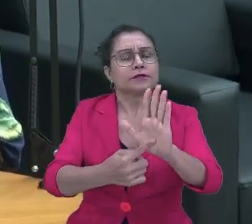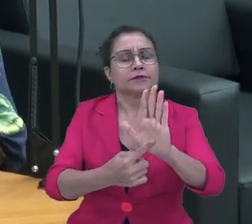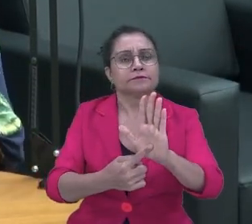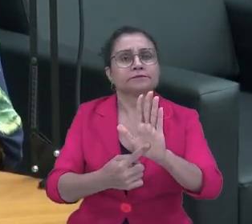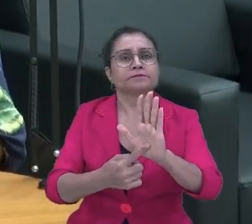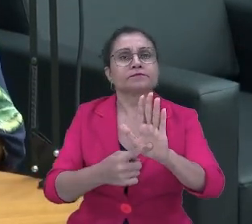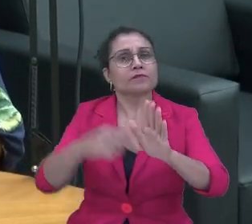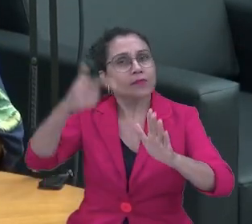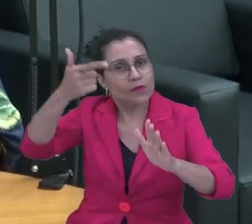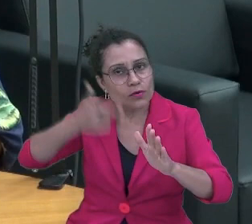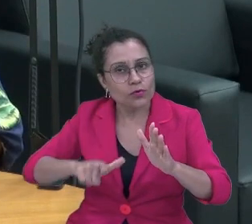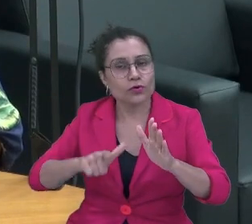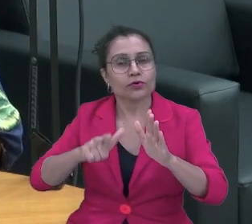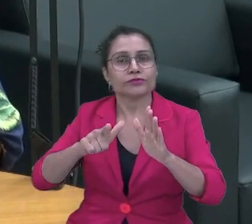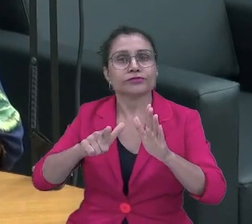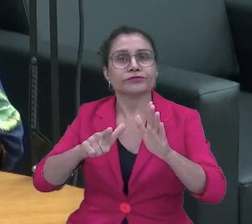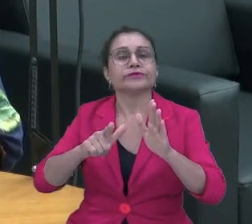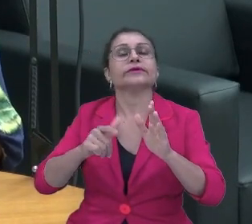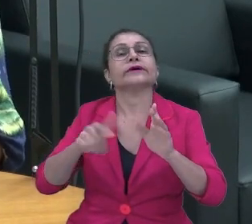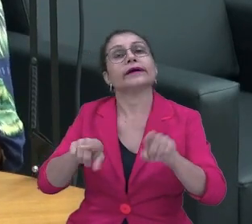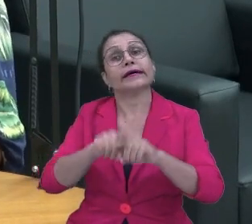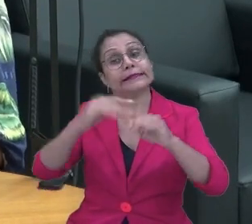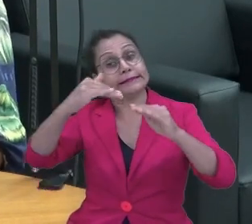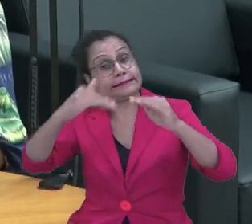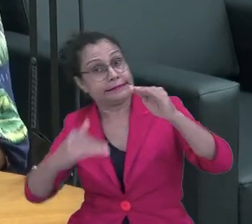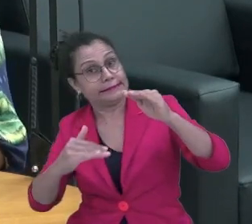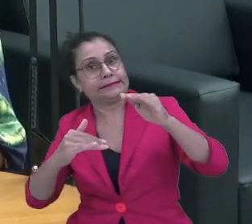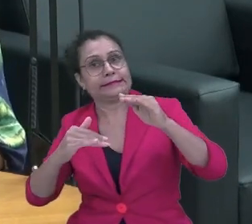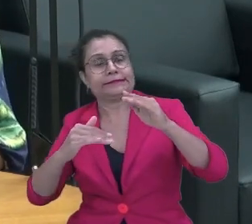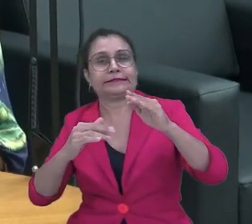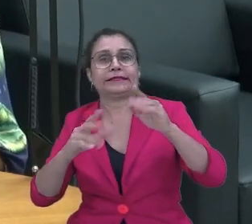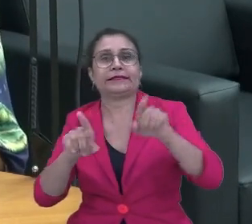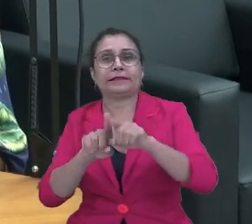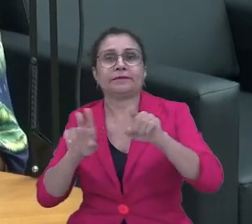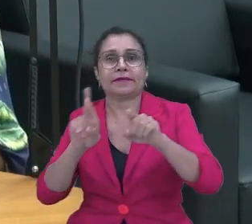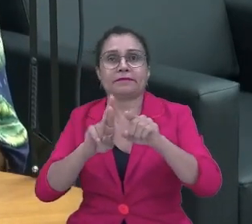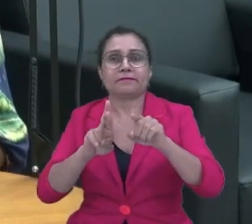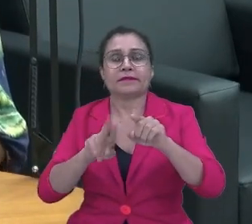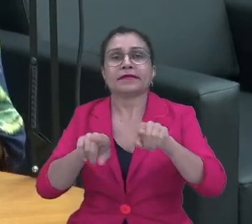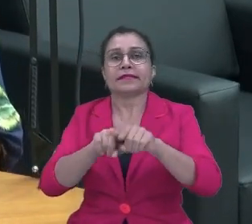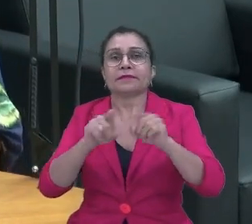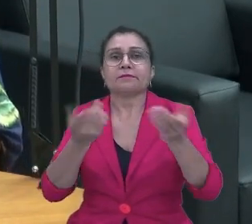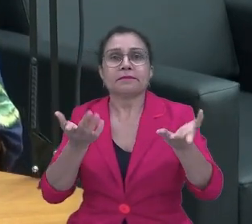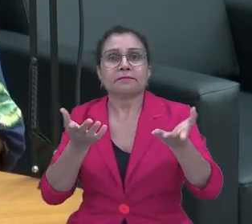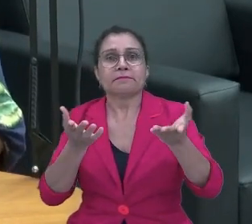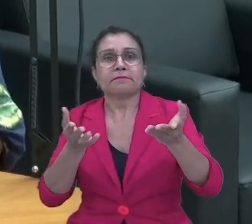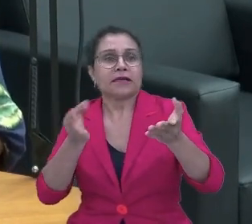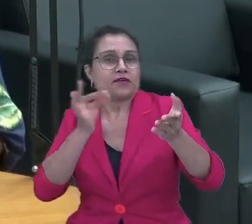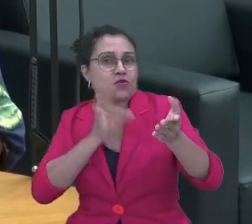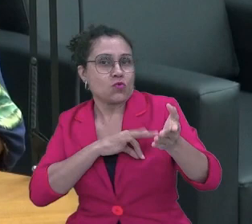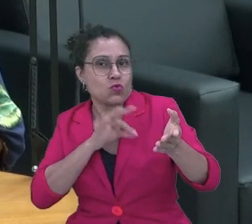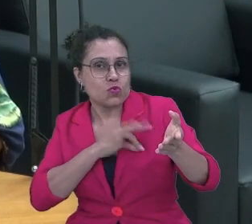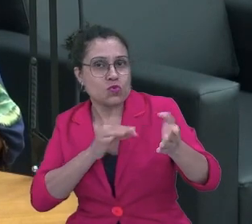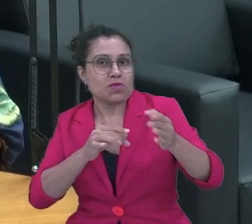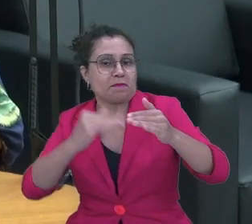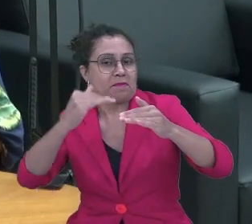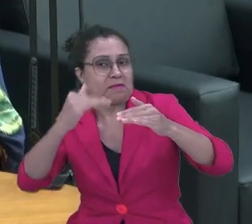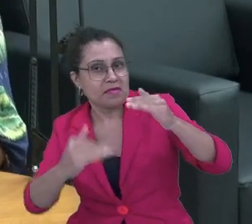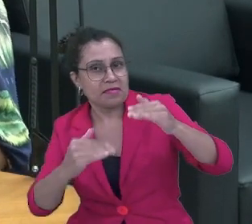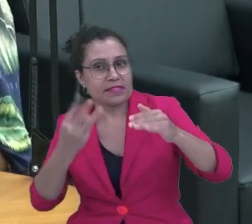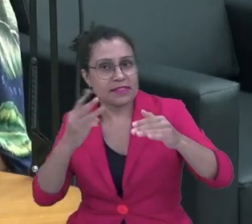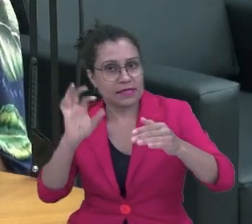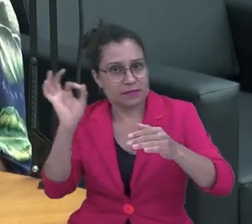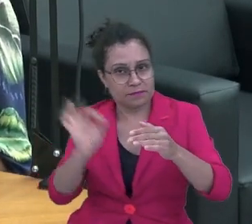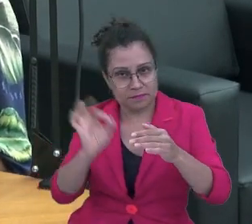essas mulheres. Continuamos subrepresentadas, né? Continuamos subfinanciadas, e nós estamos falando aí de